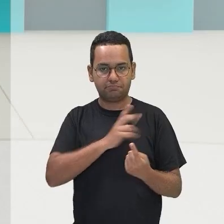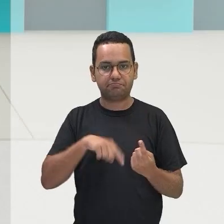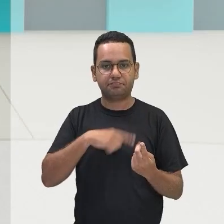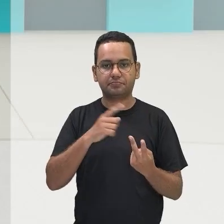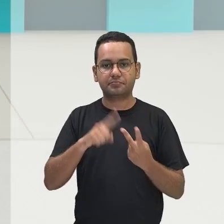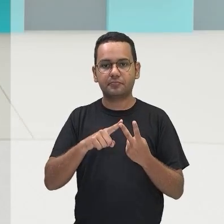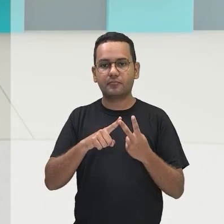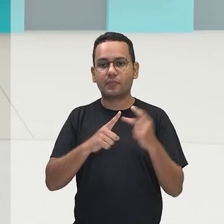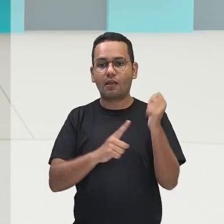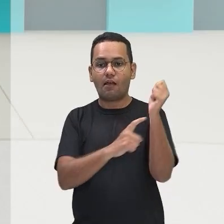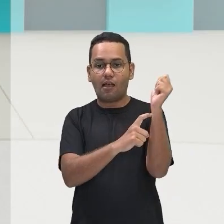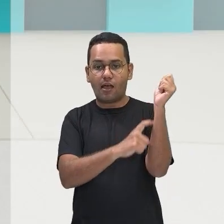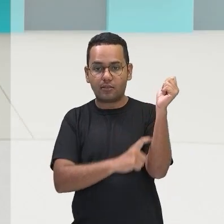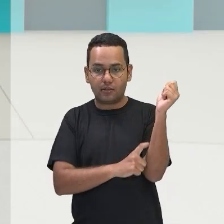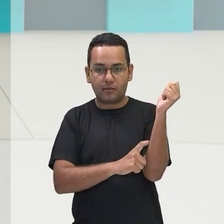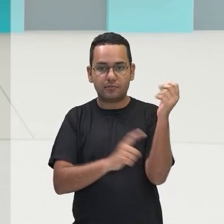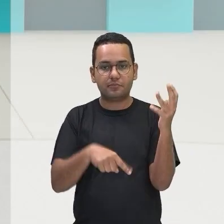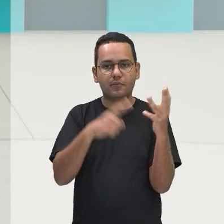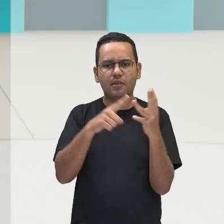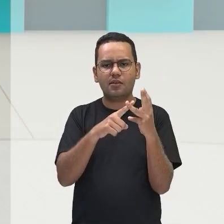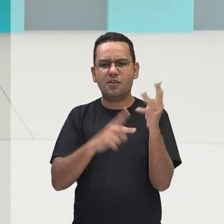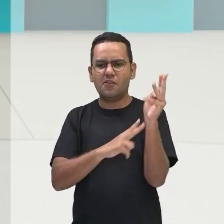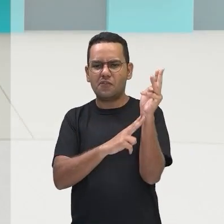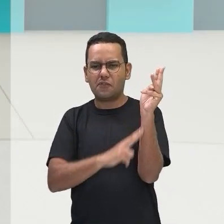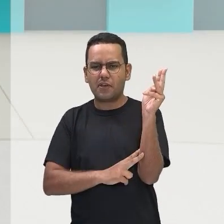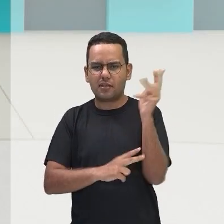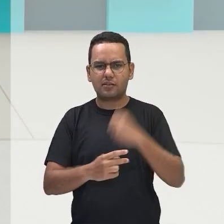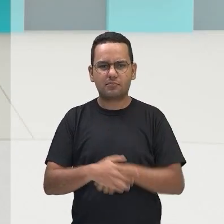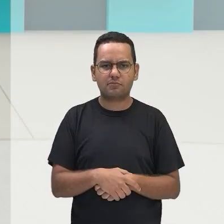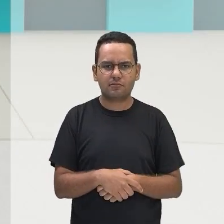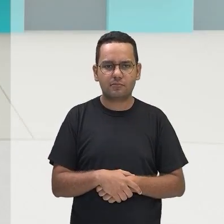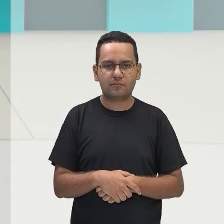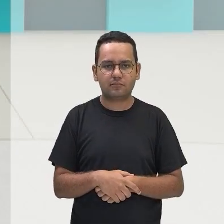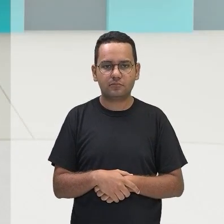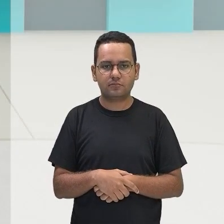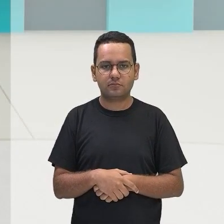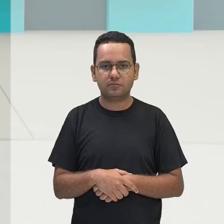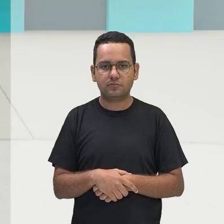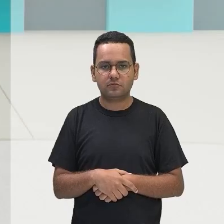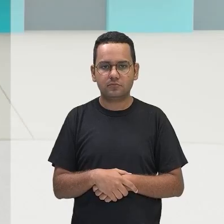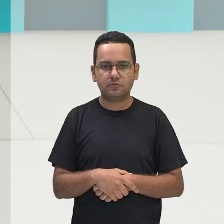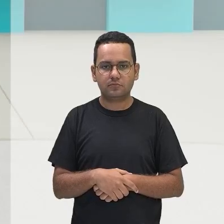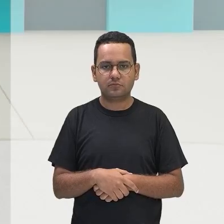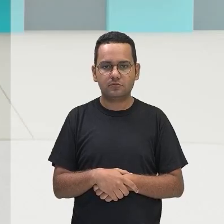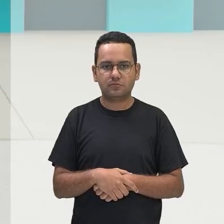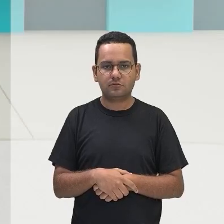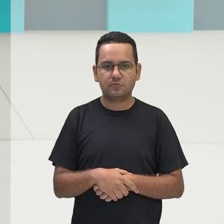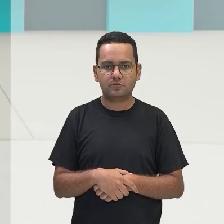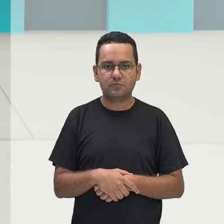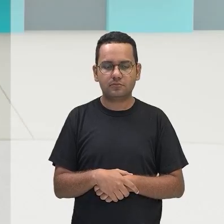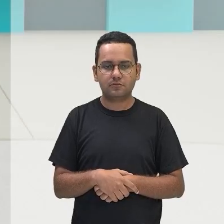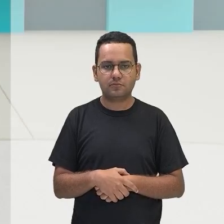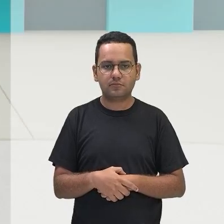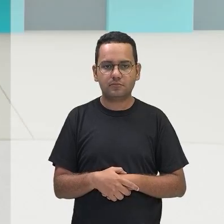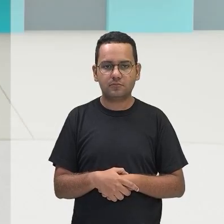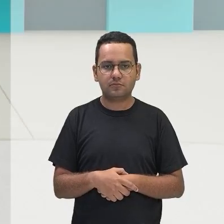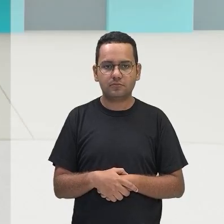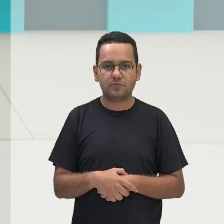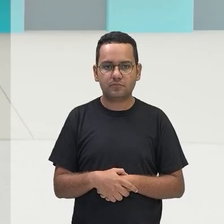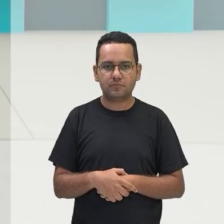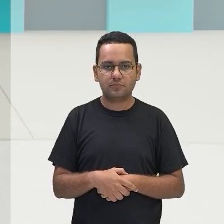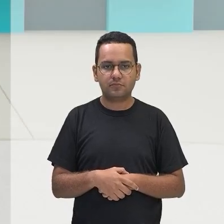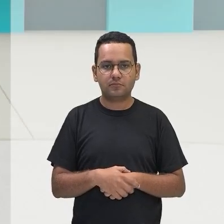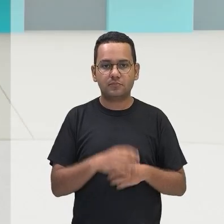as artérias e as veias. Pô, professor, uma artéria, coração tudo bem, né? Vocês já viram, mas vamos ver daqui a pouco de novo, né? O coração